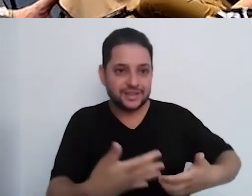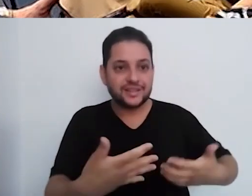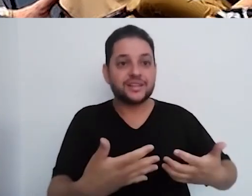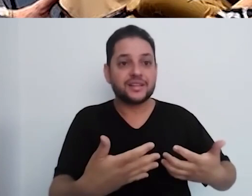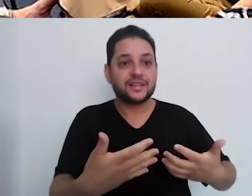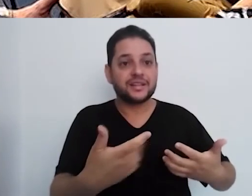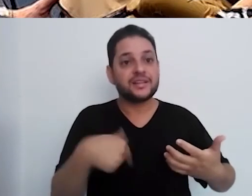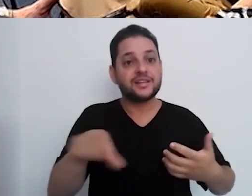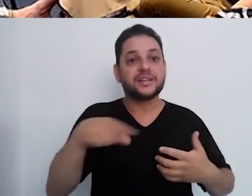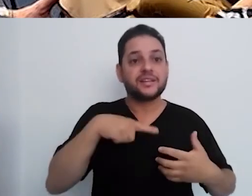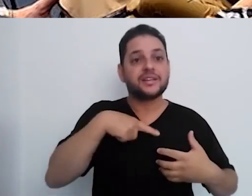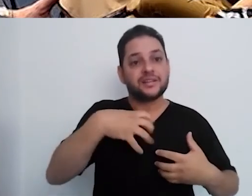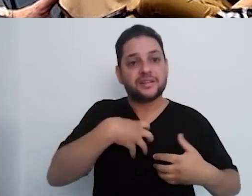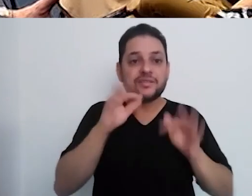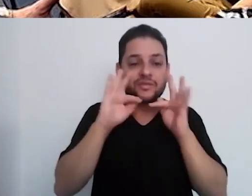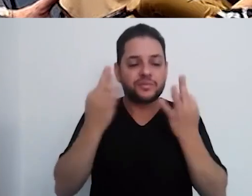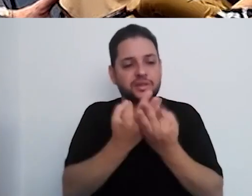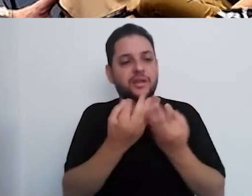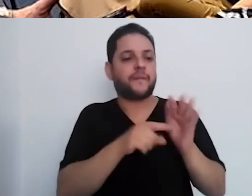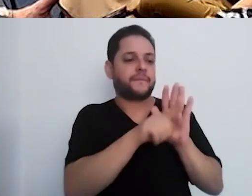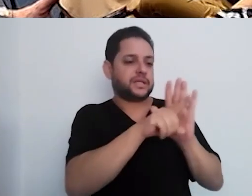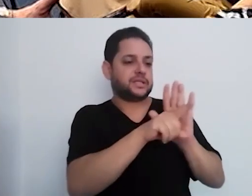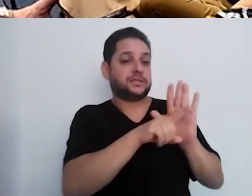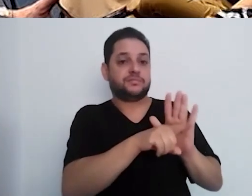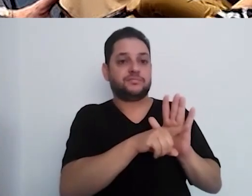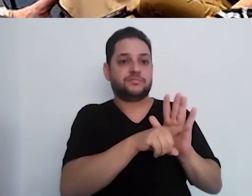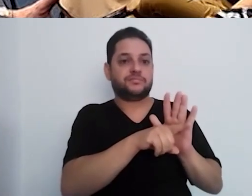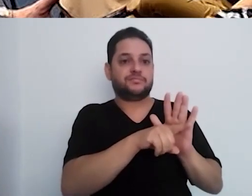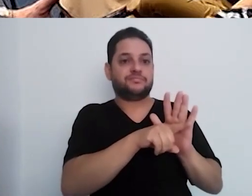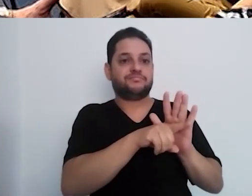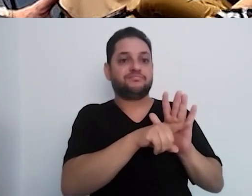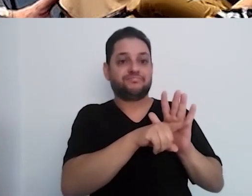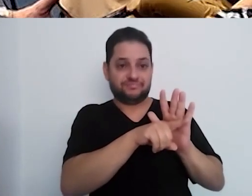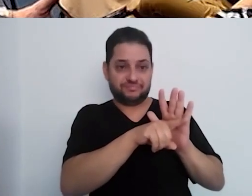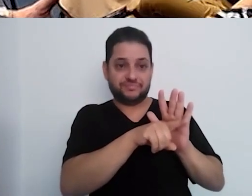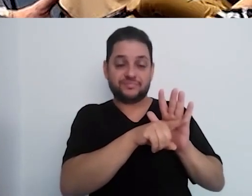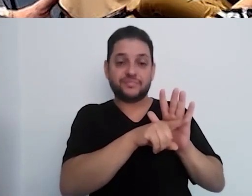a gente foi pesquisar e eu confesso que isso é uma coisa que